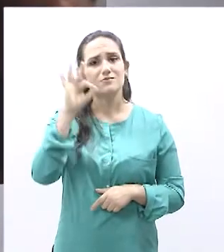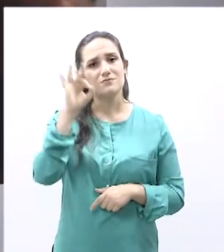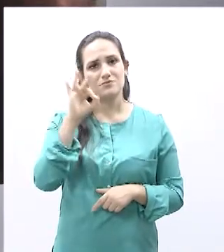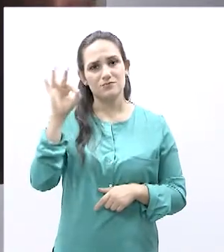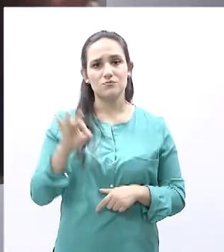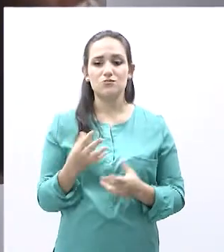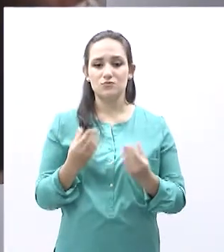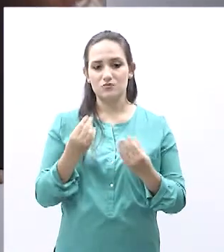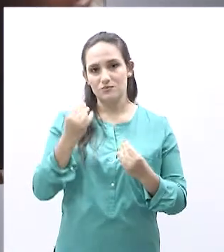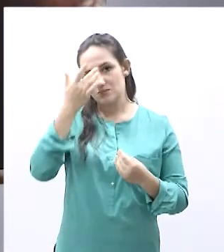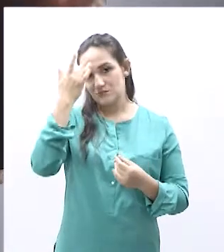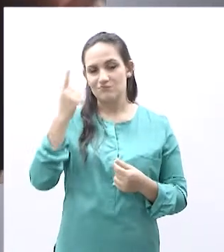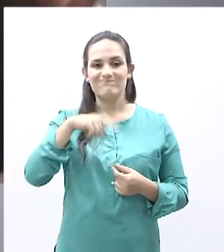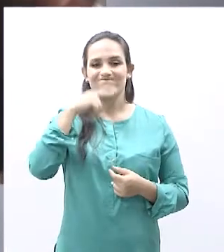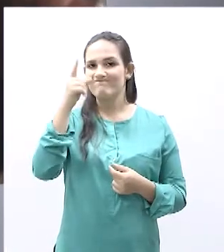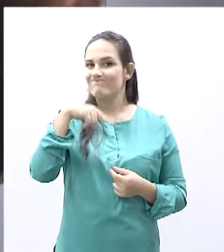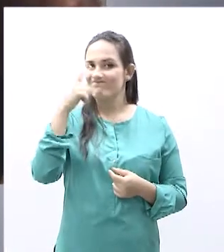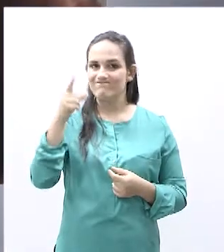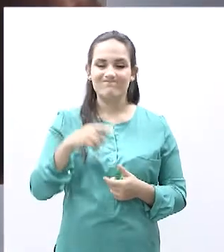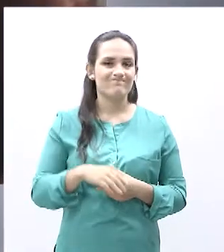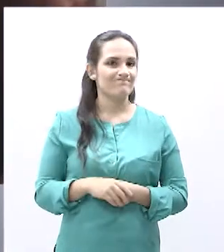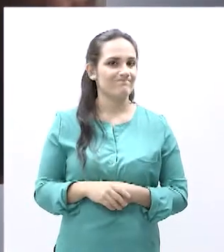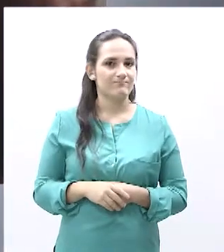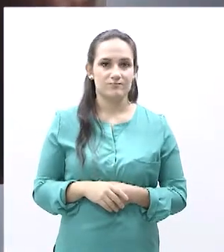de pessoas que não conseguem